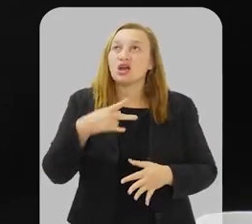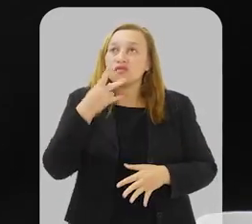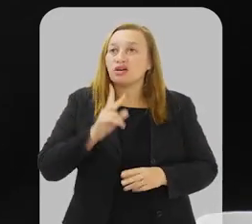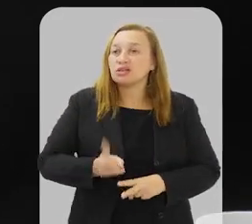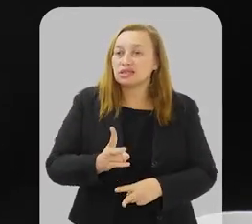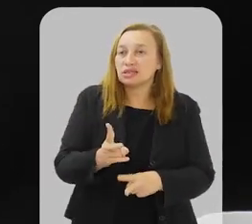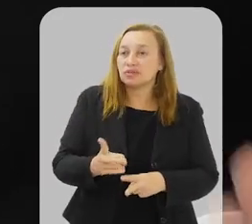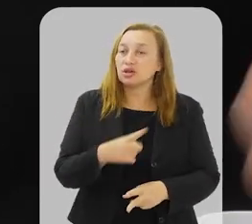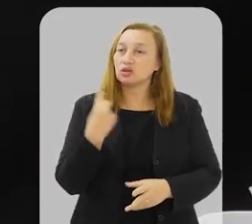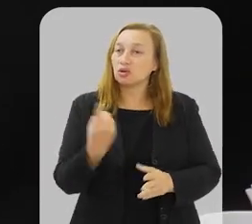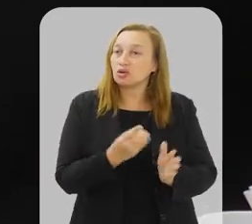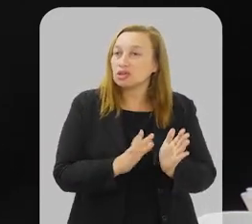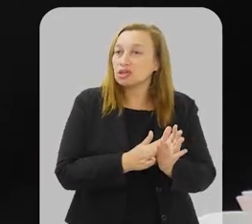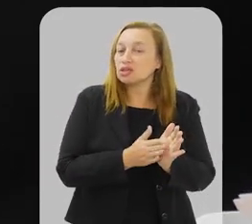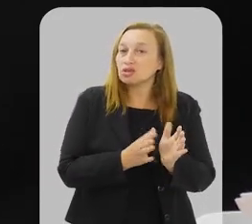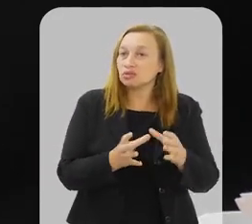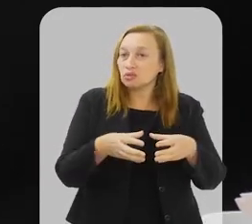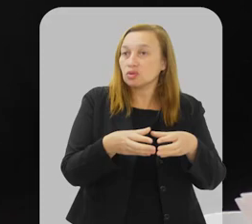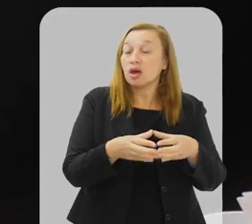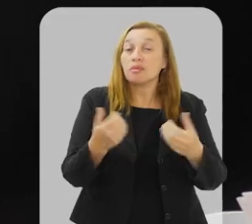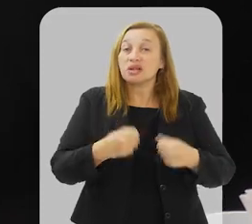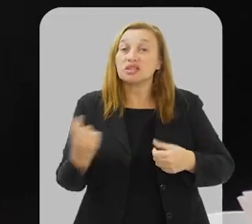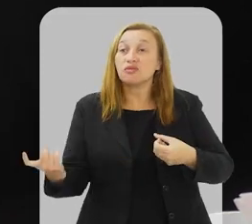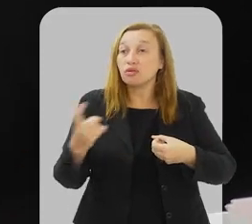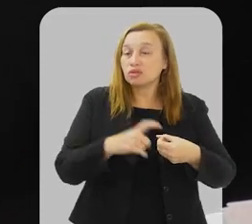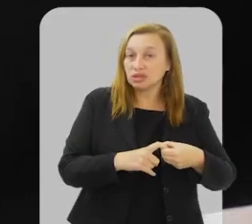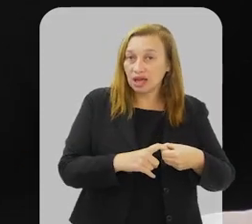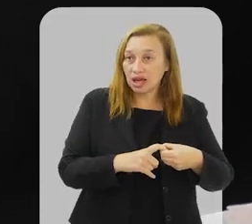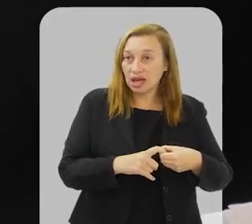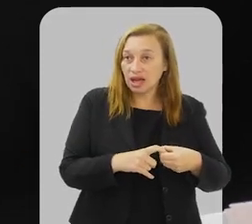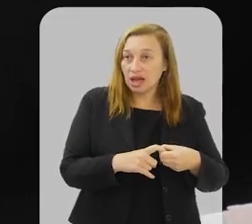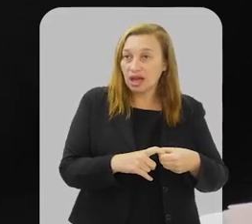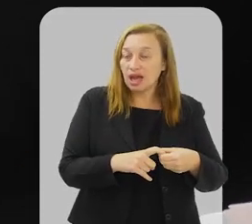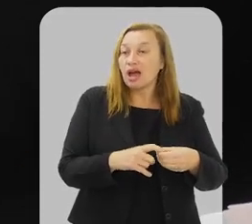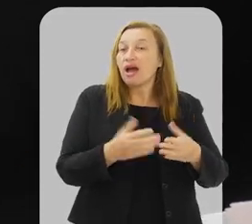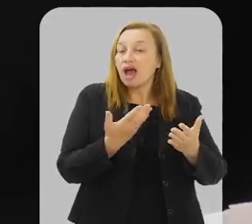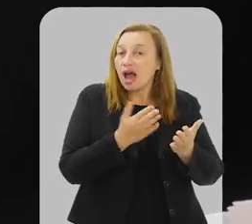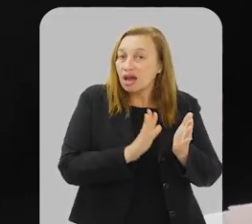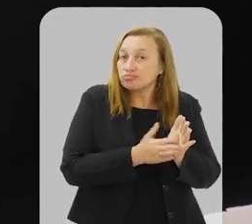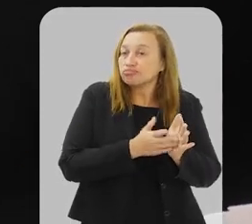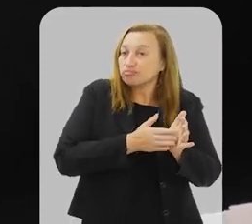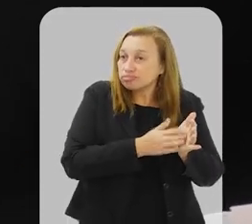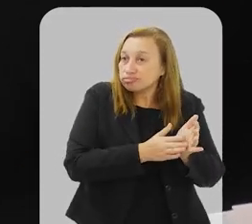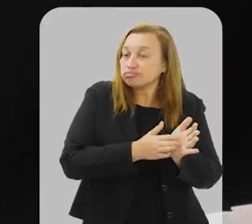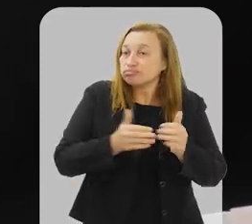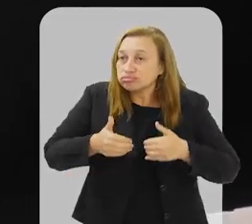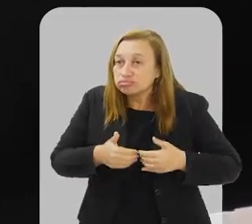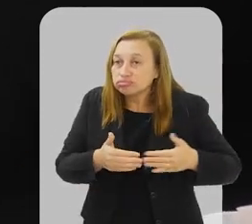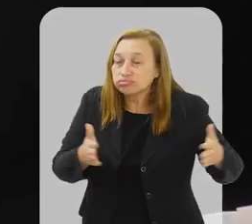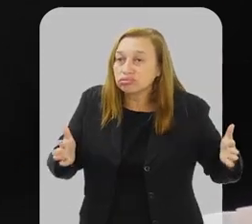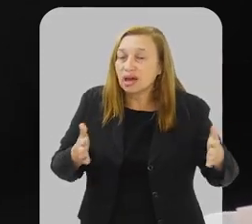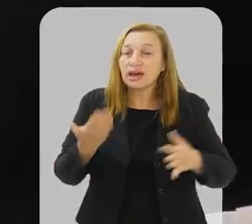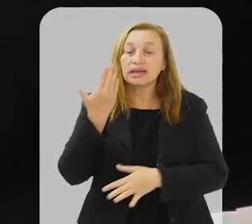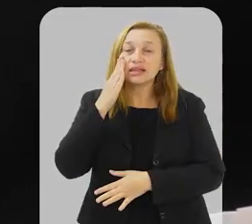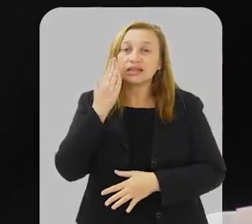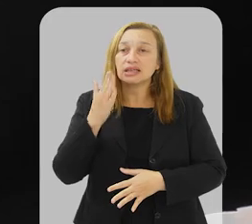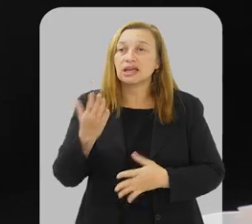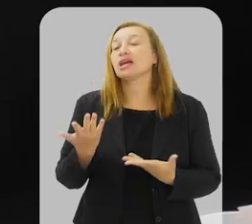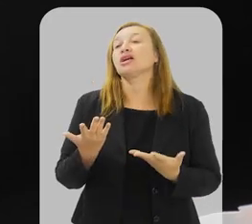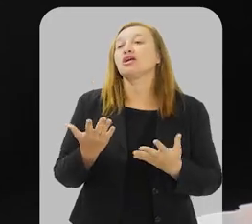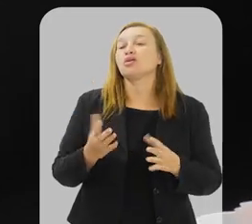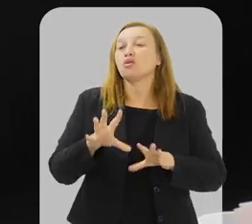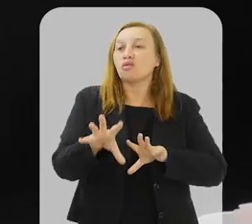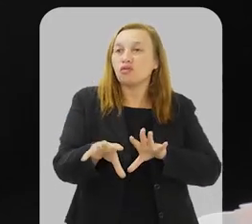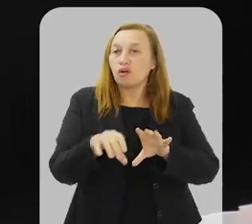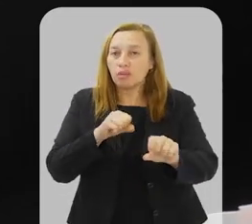em todo todos os lugares assim a gente é uma escola de samba a gente precisa voltar a ser escola a gente é escola antes de samba então quando a gente começa a se entender